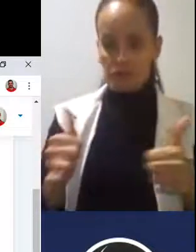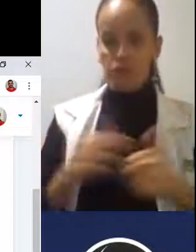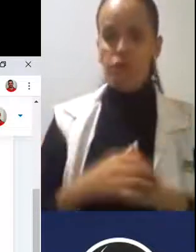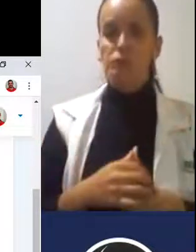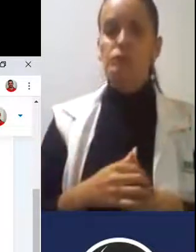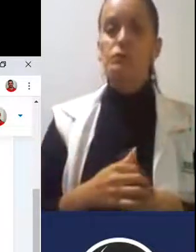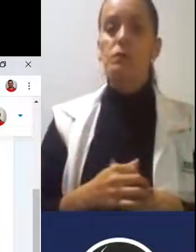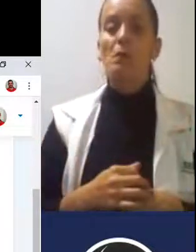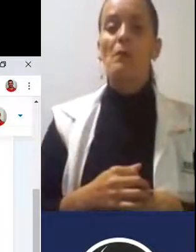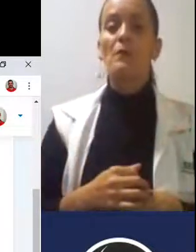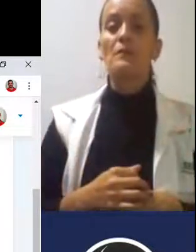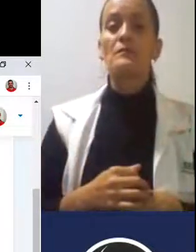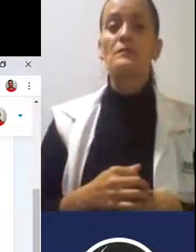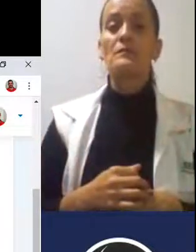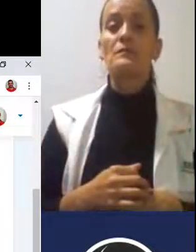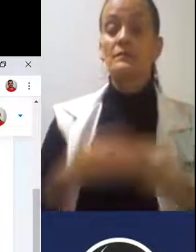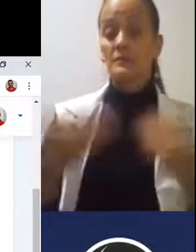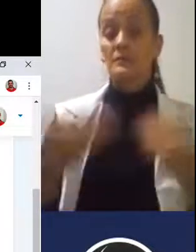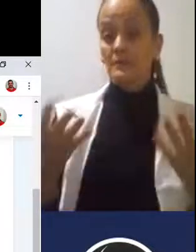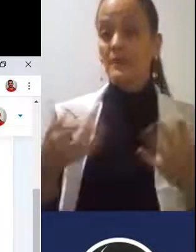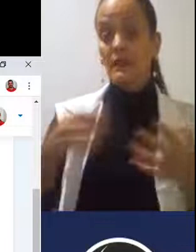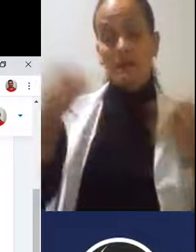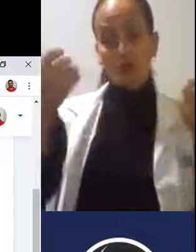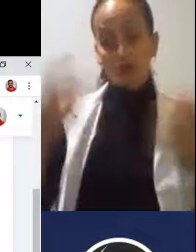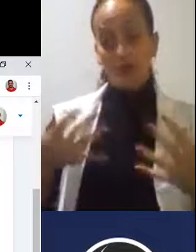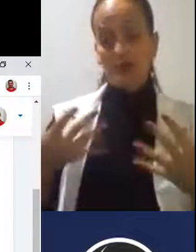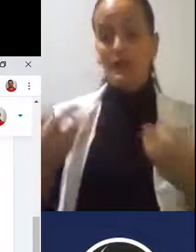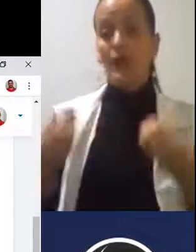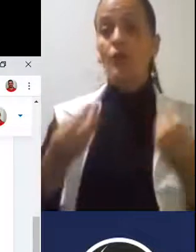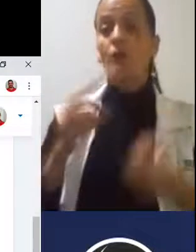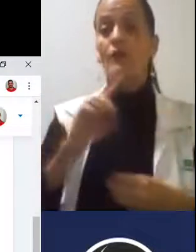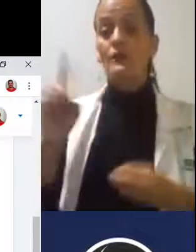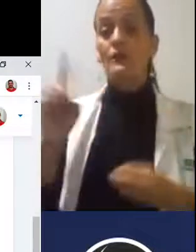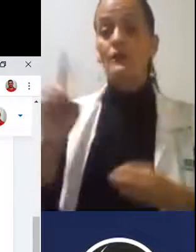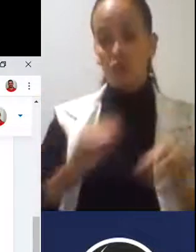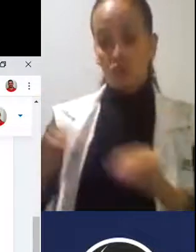Então, a gente vai alterar e repassar aí para vocês, tá ok?